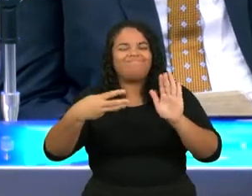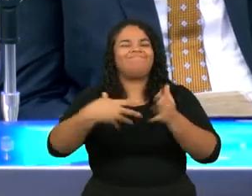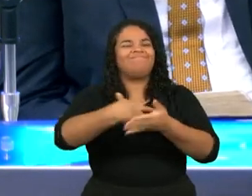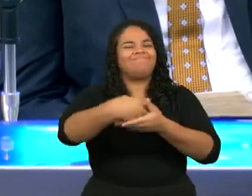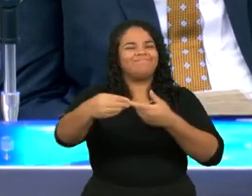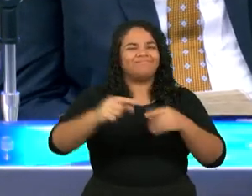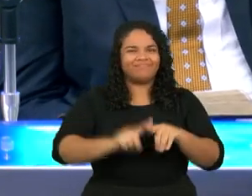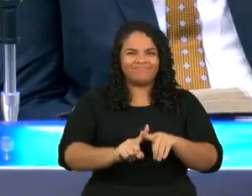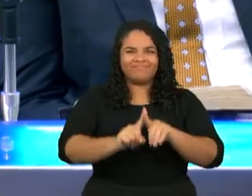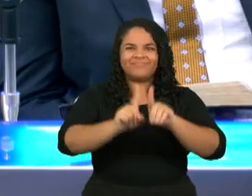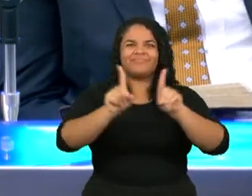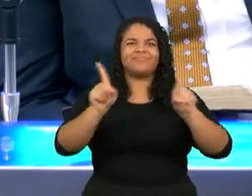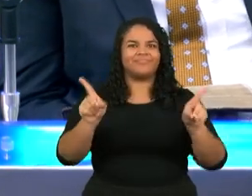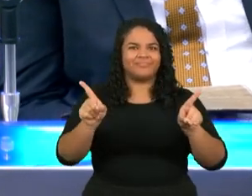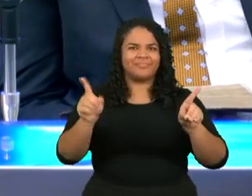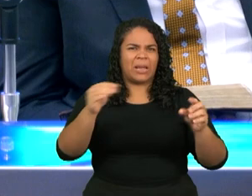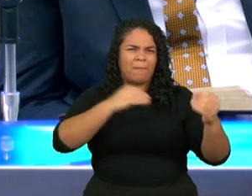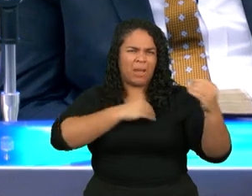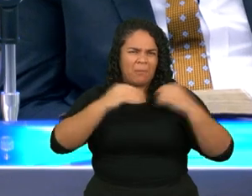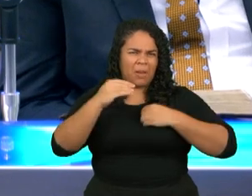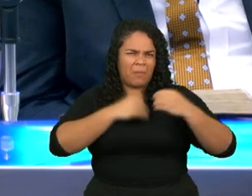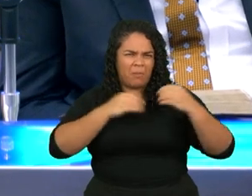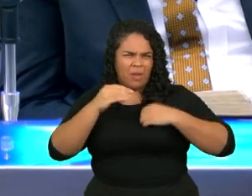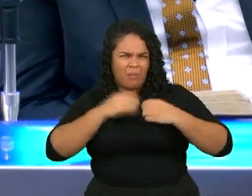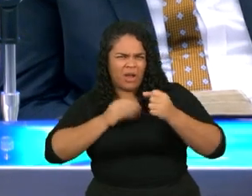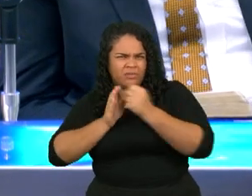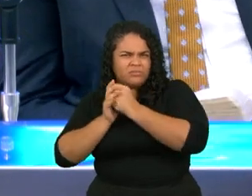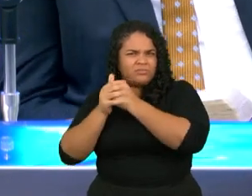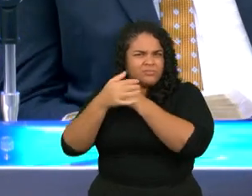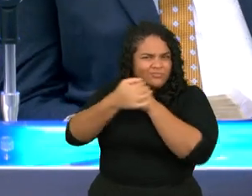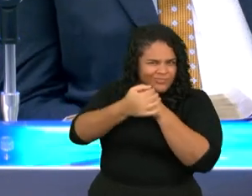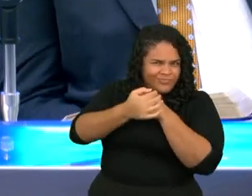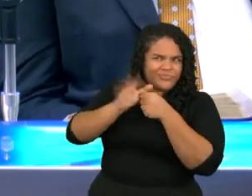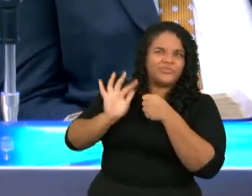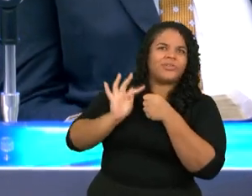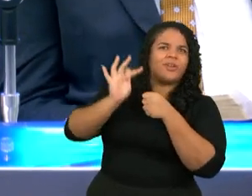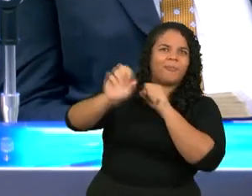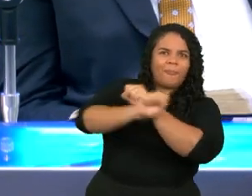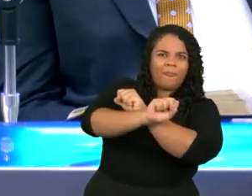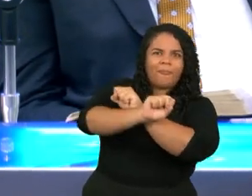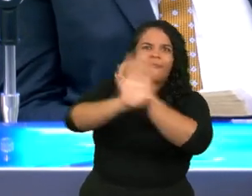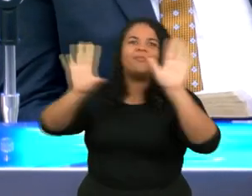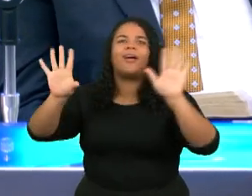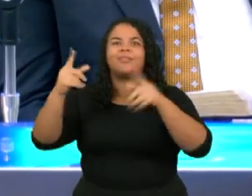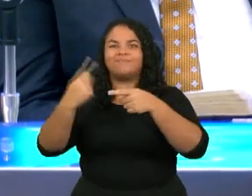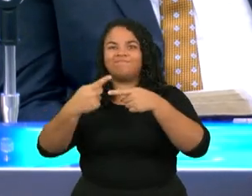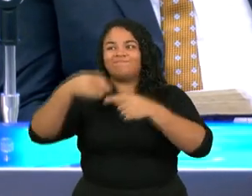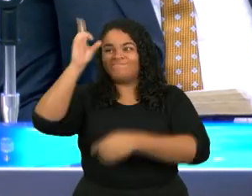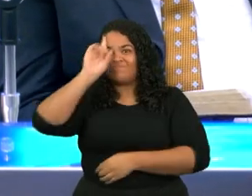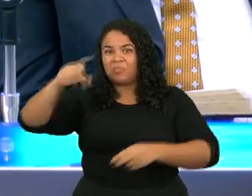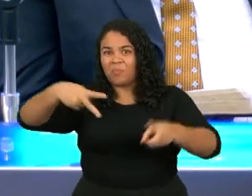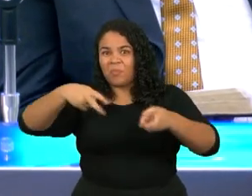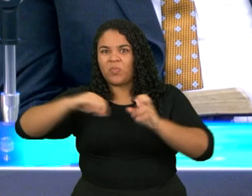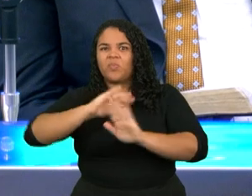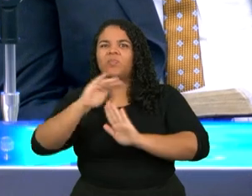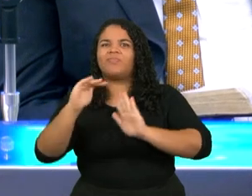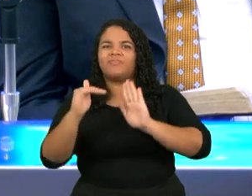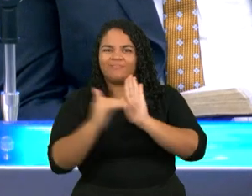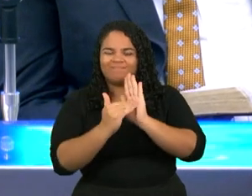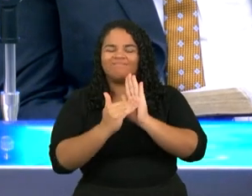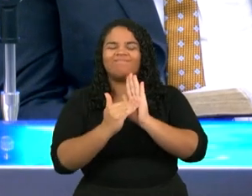manifestam sendo condenadas Pela Luz Porque a